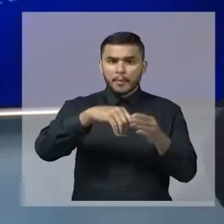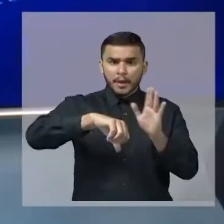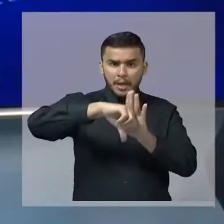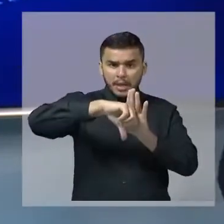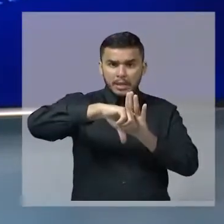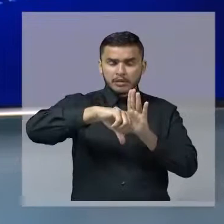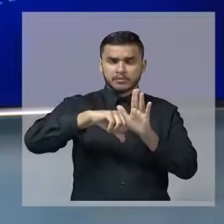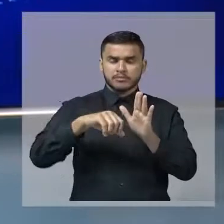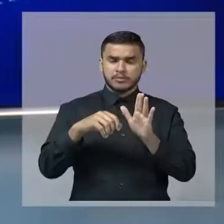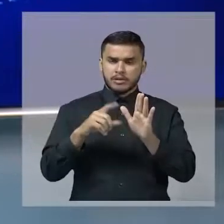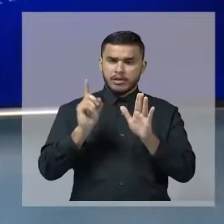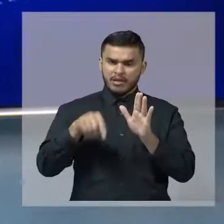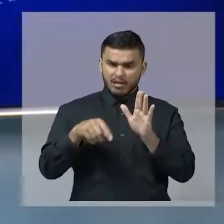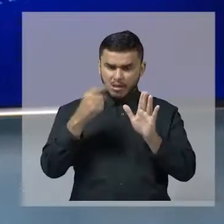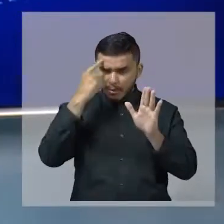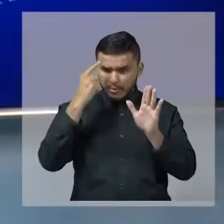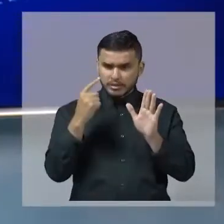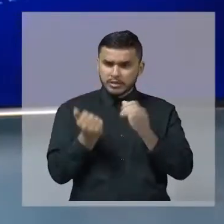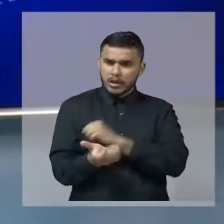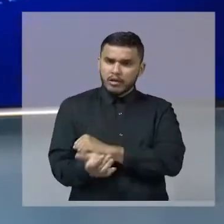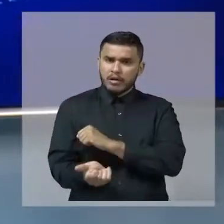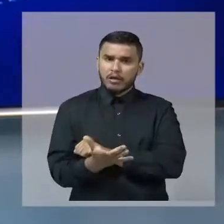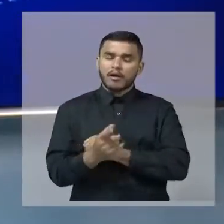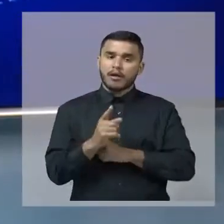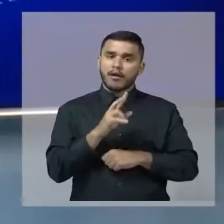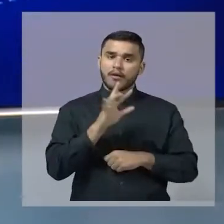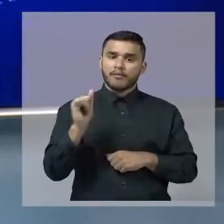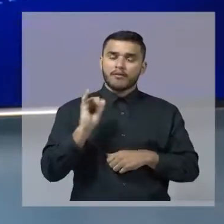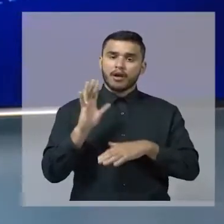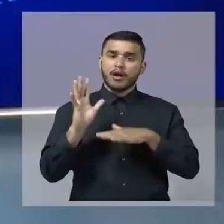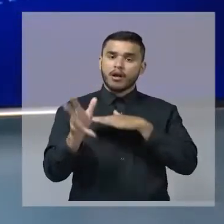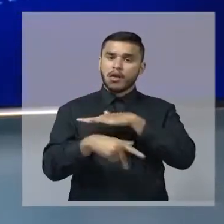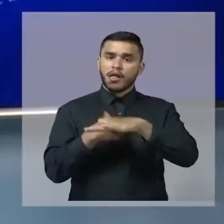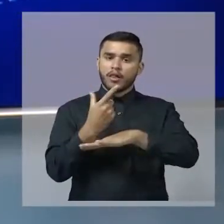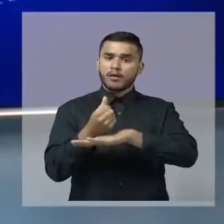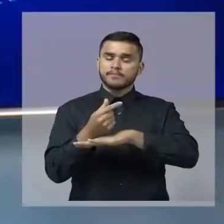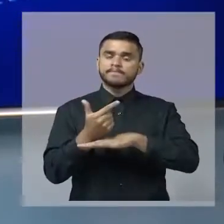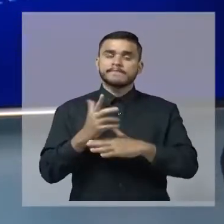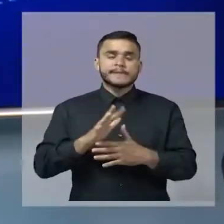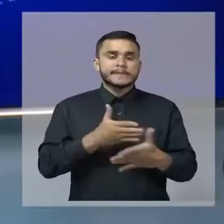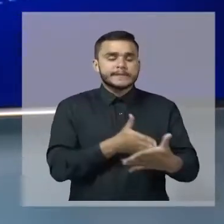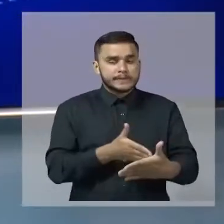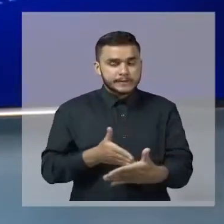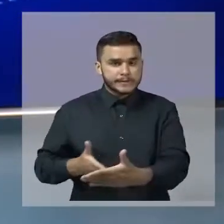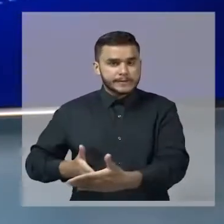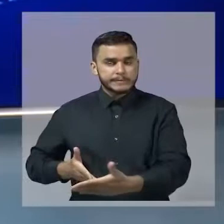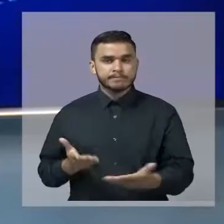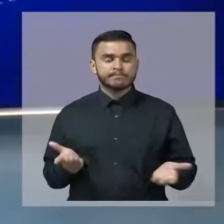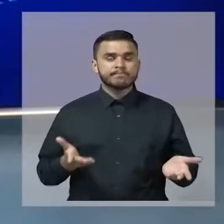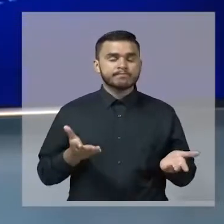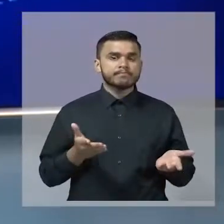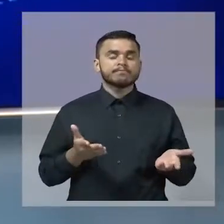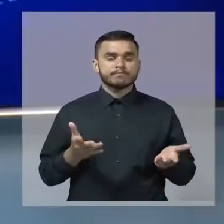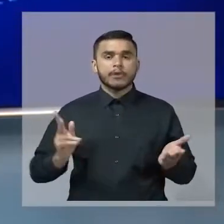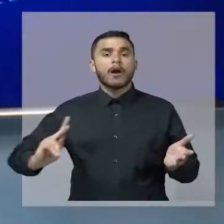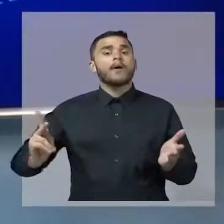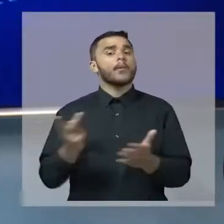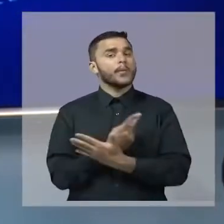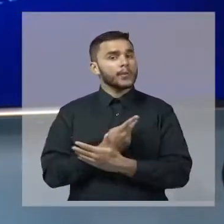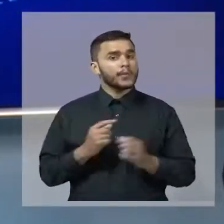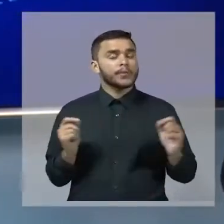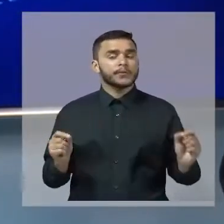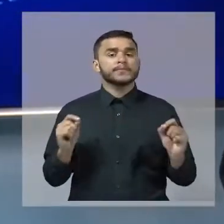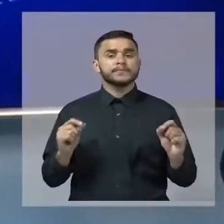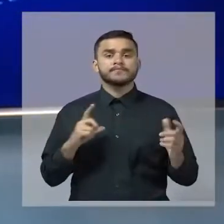profusão a partir da Operação Lava Jato. Isso causou o que se está